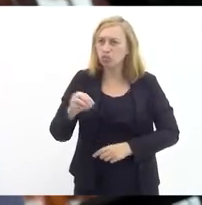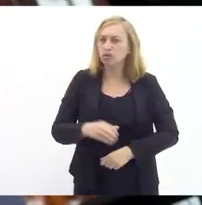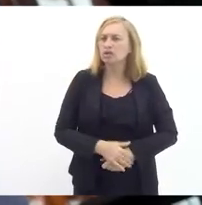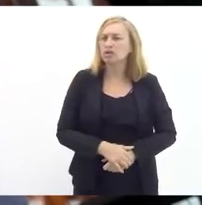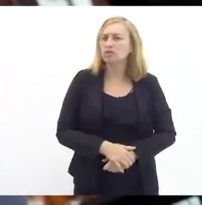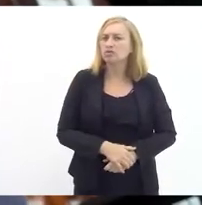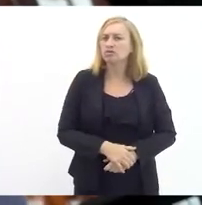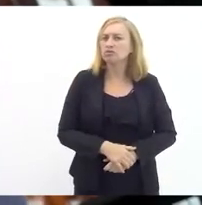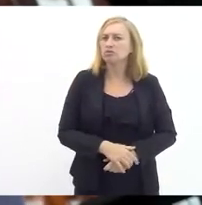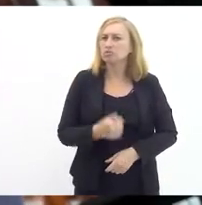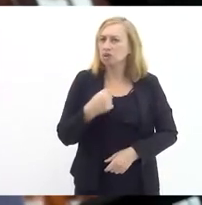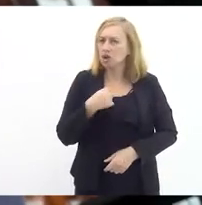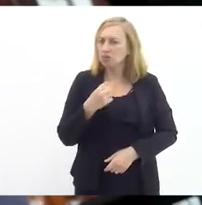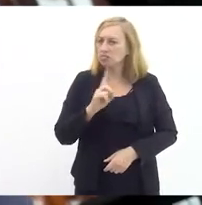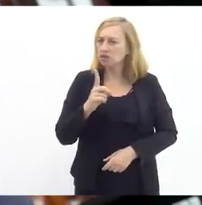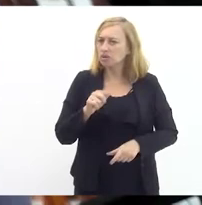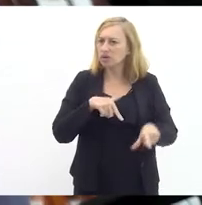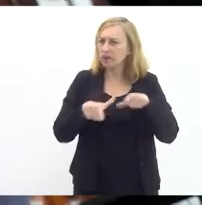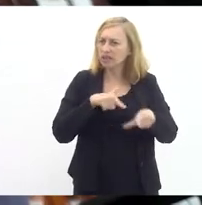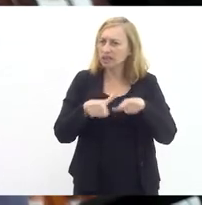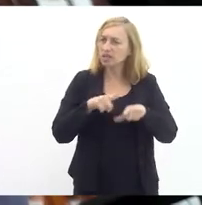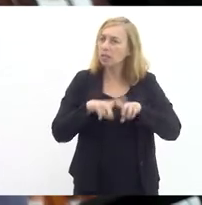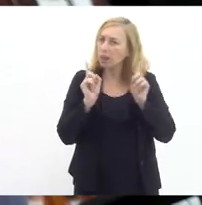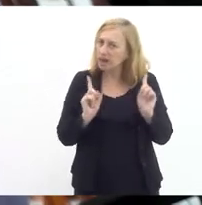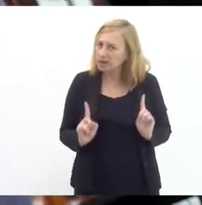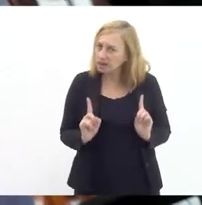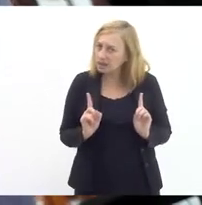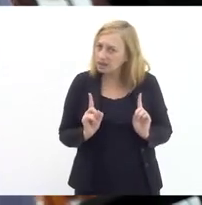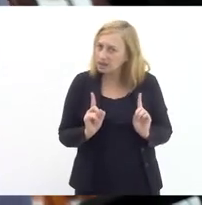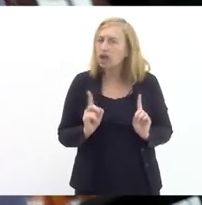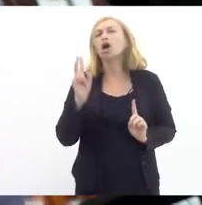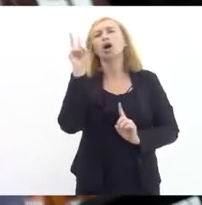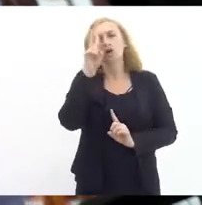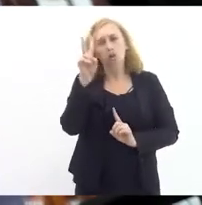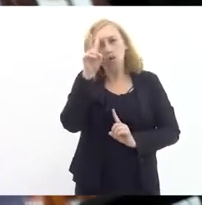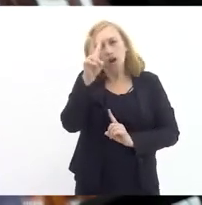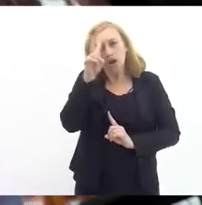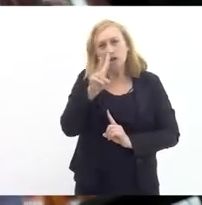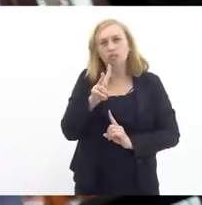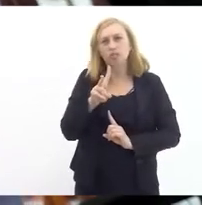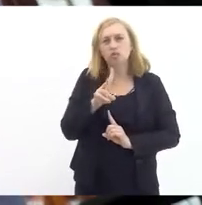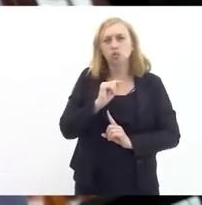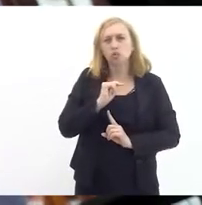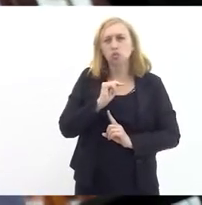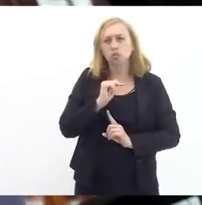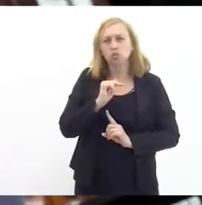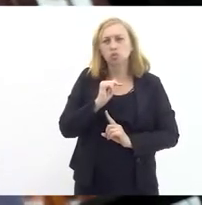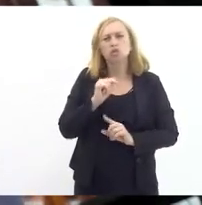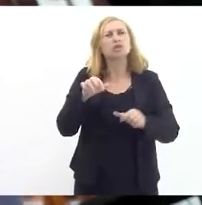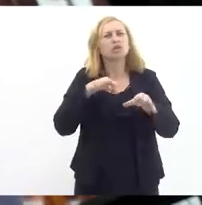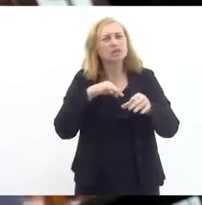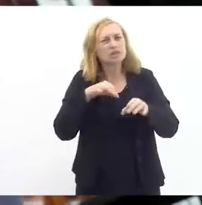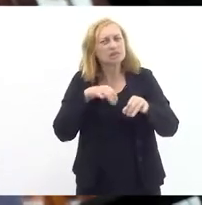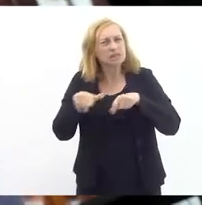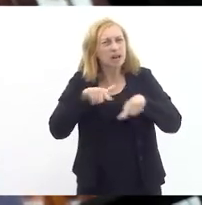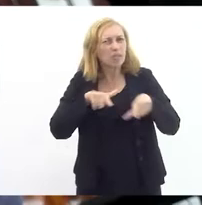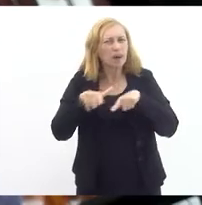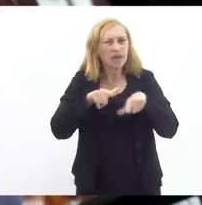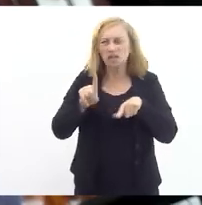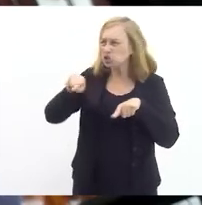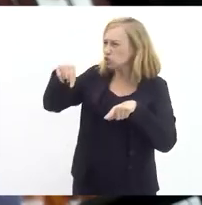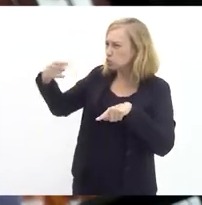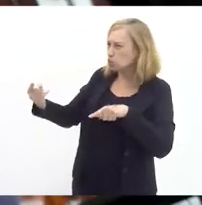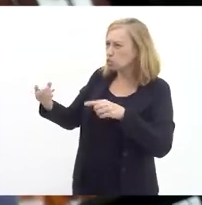Eu ainda não estava na agência, mas eu lembro que isso foi trabalho até de uma outra